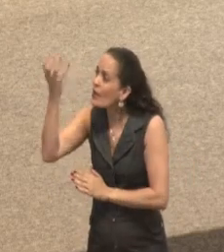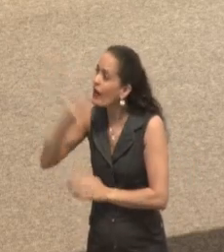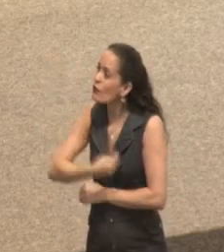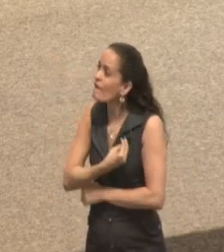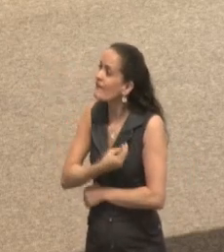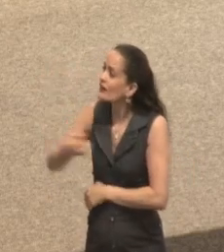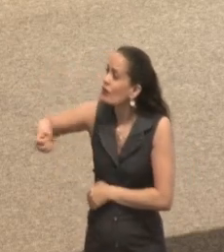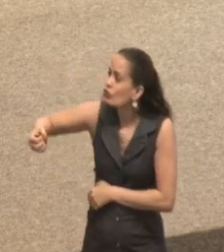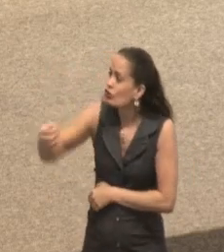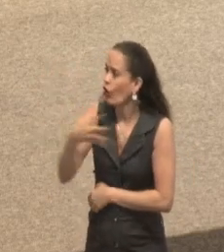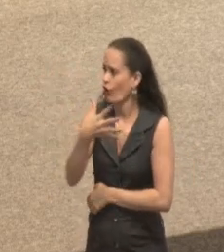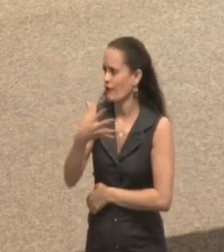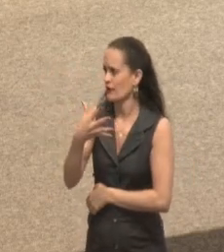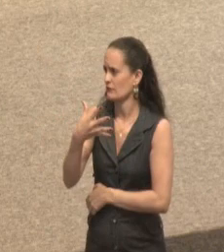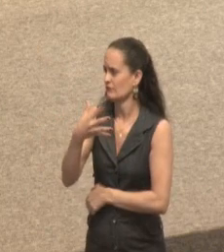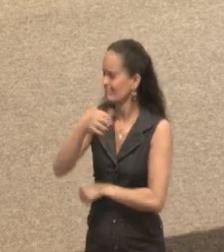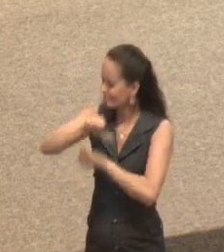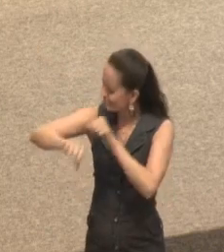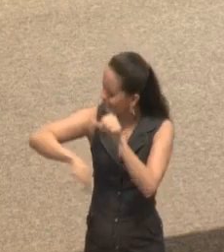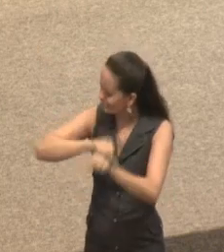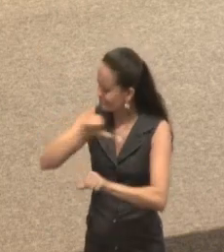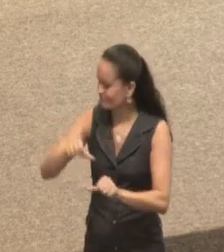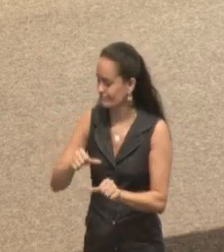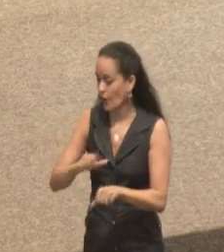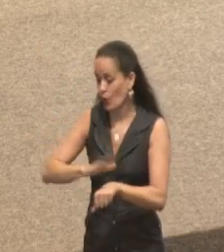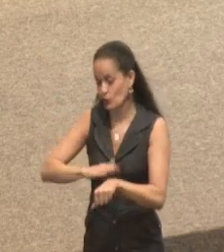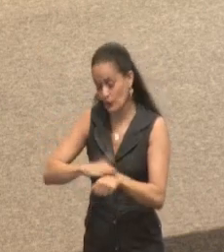Jesus? É um momento de oração.